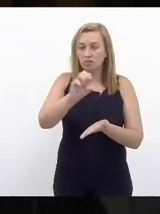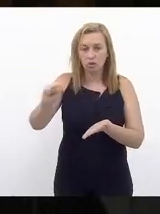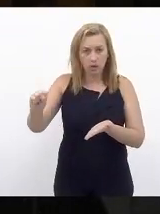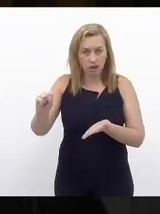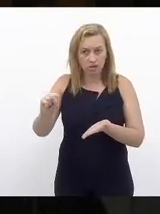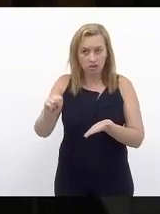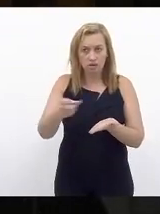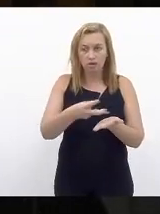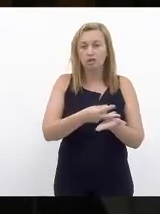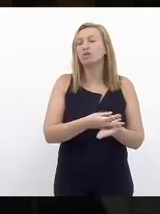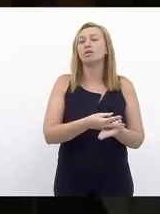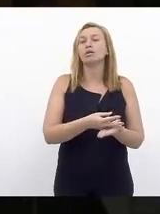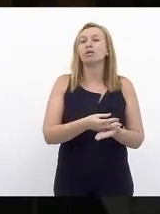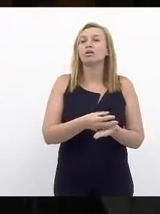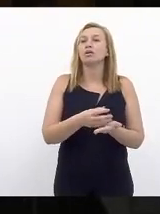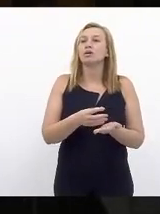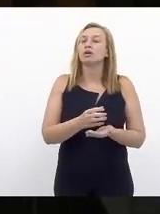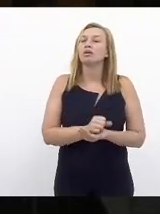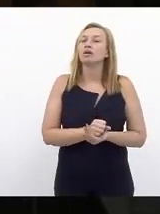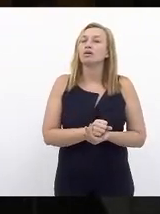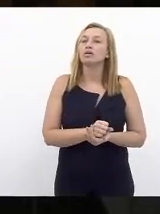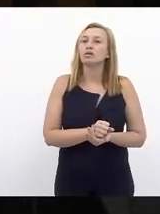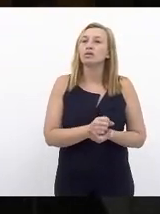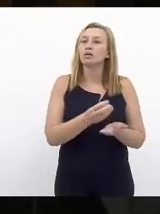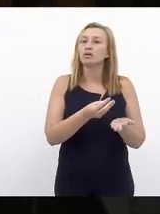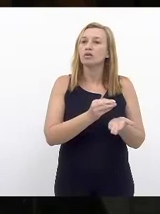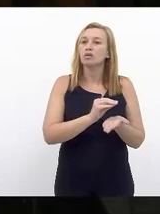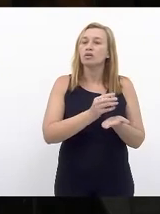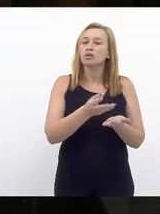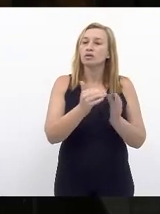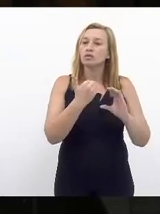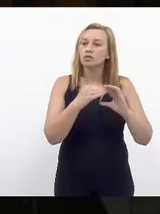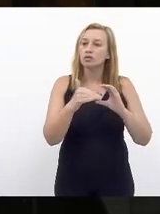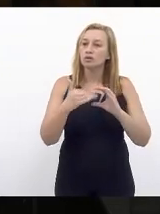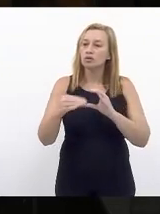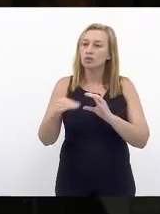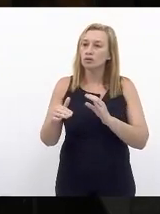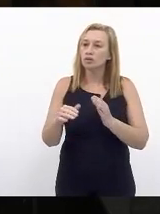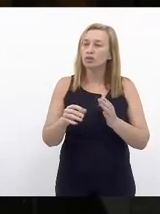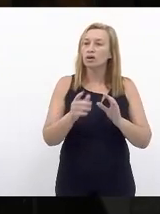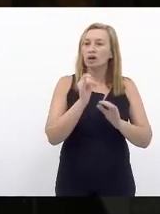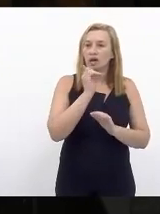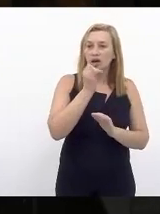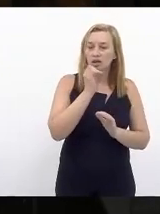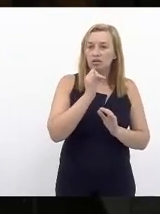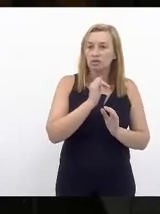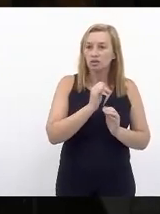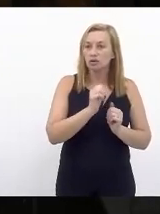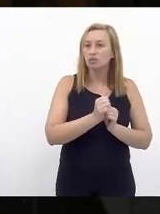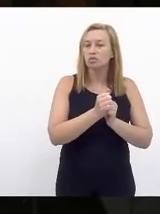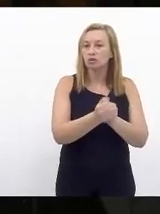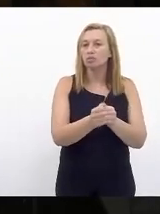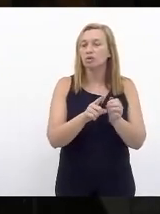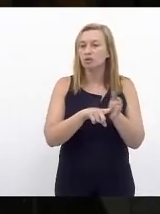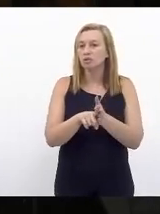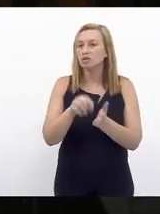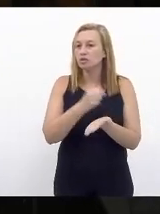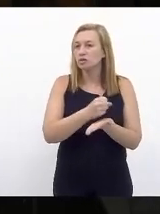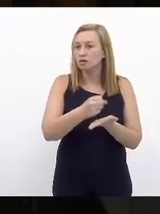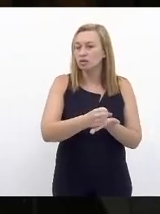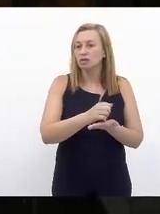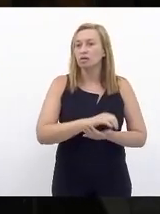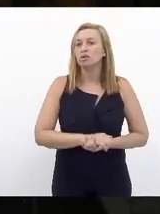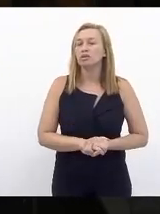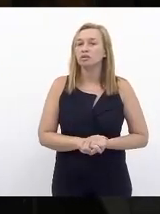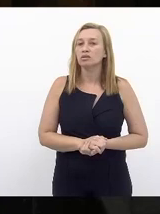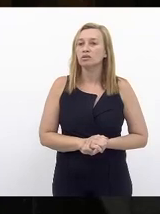OSs, que forneça os relatórios da Comissão de Acompanhamento e Fiscalização dos Contratos,